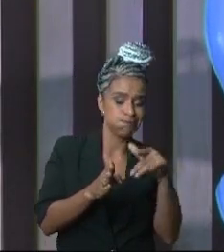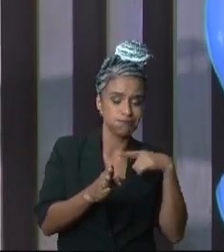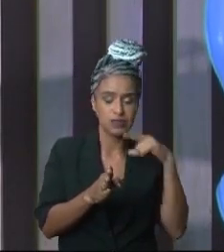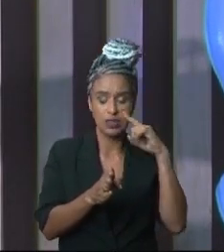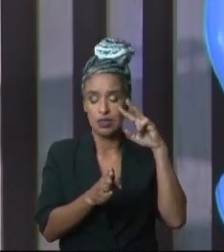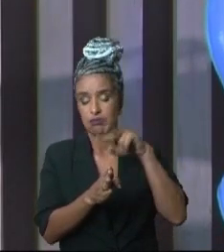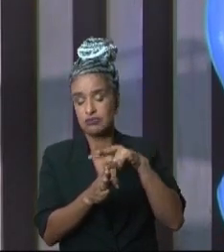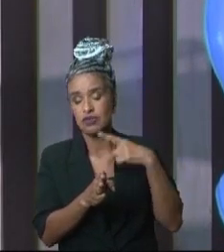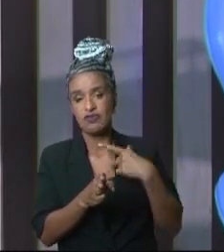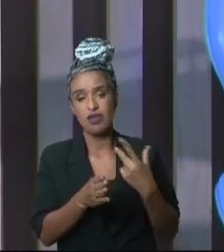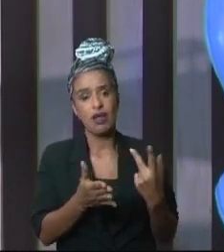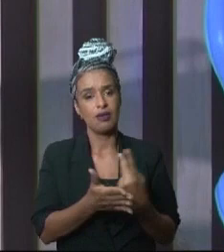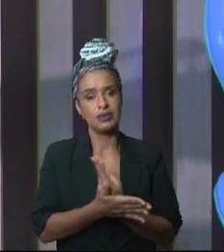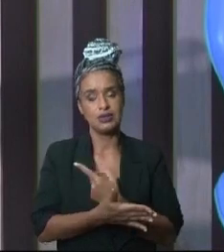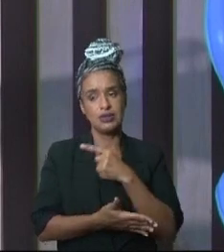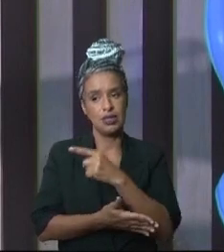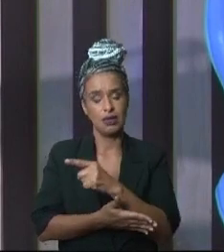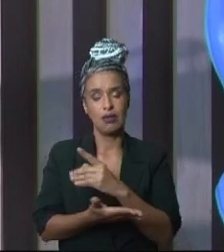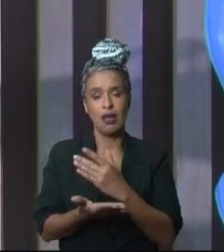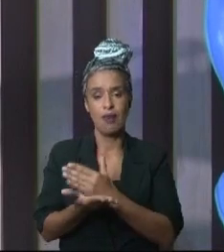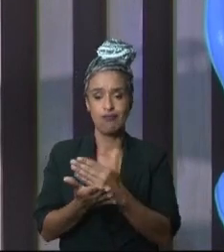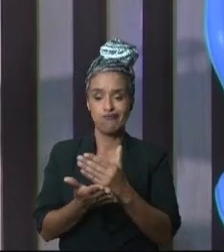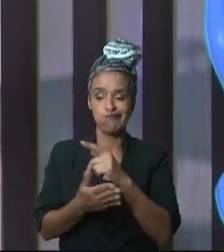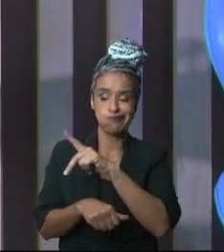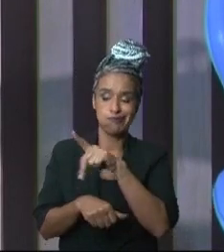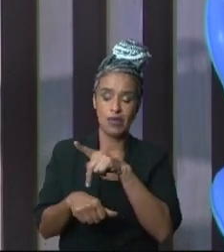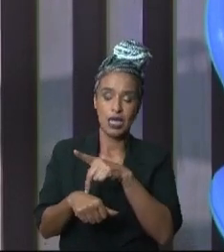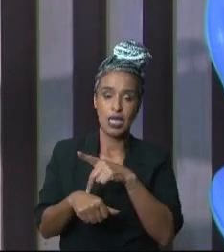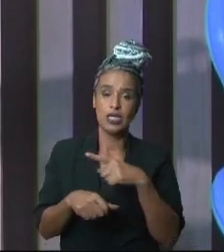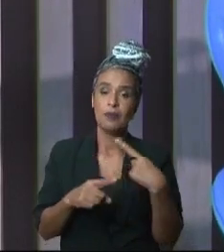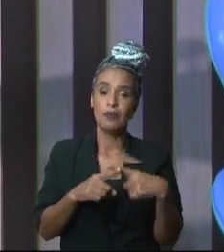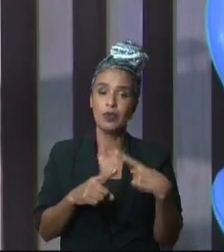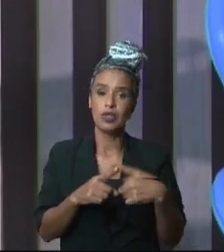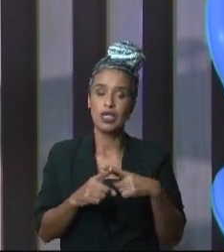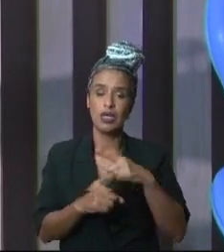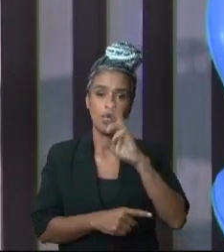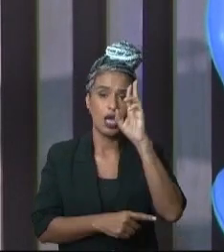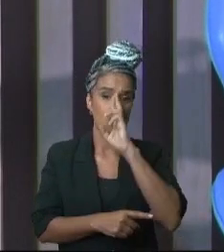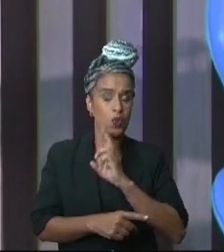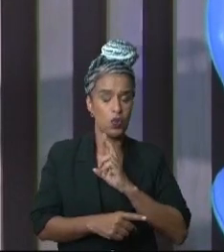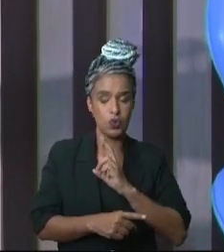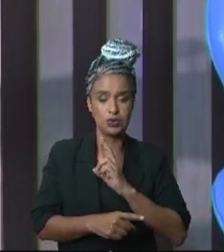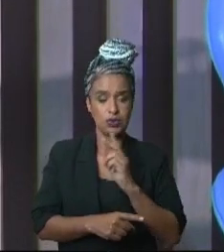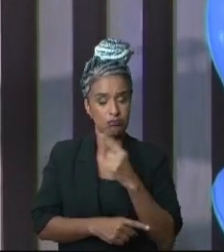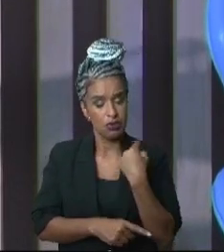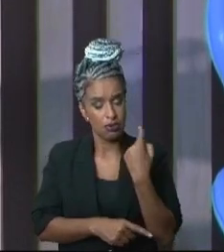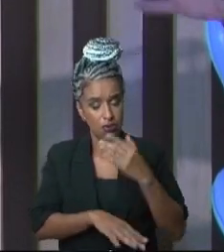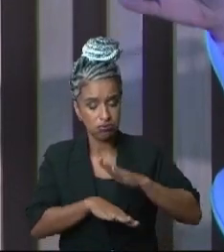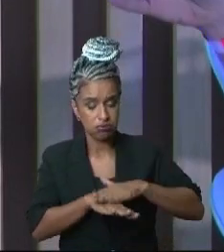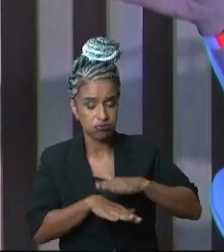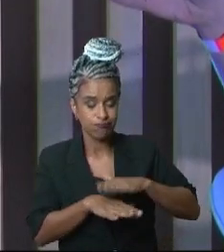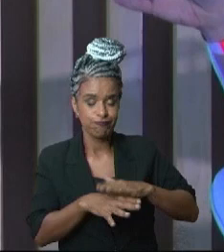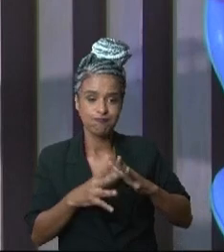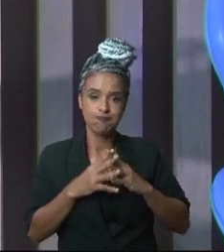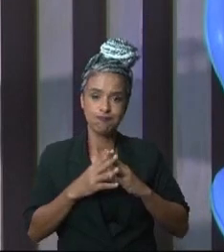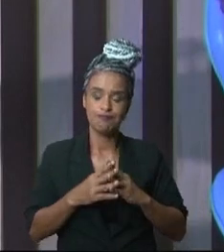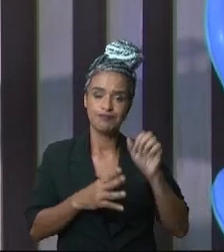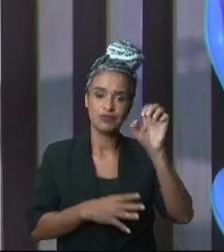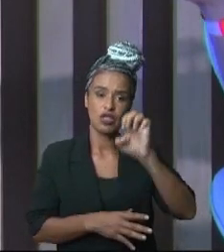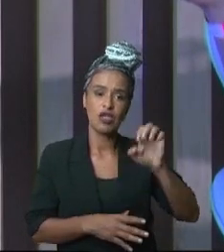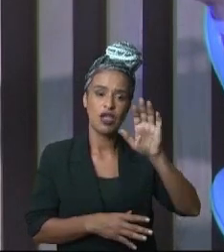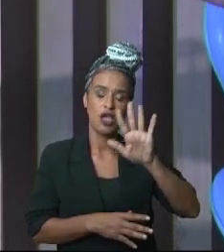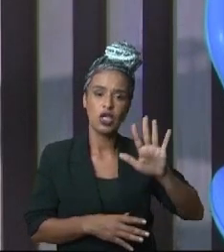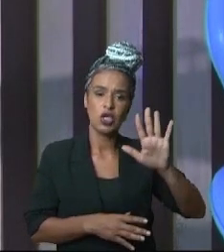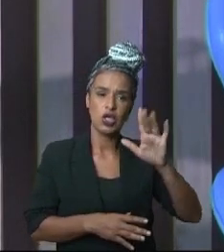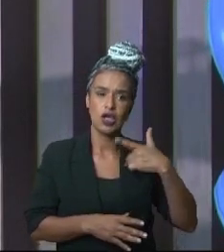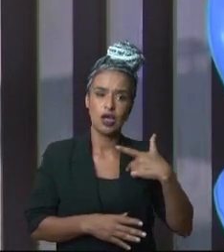pode começar com o que está acontecendo com a Ucrânia devido à Rússia e conosco, que a ver com o futuro da Europa, seja um